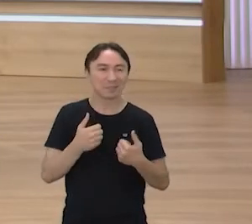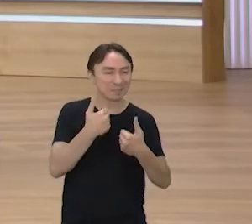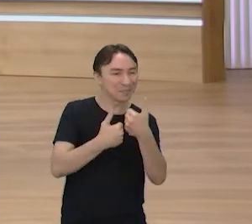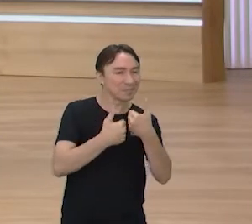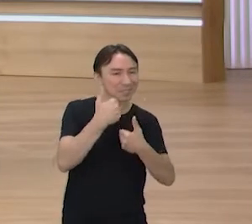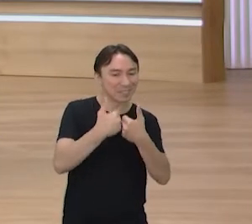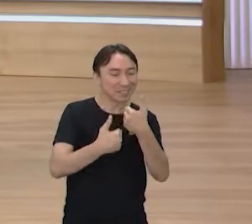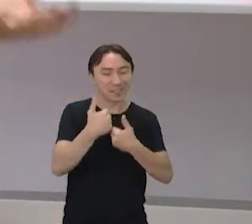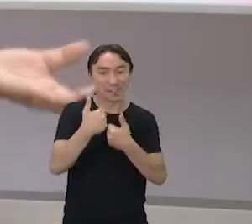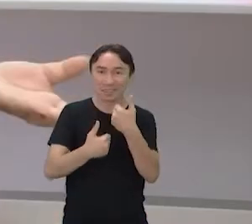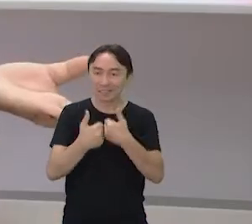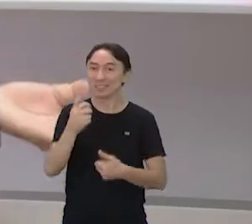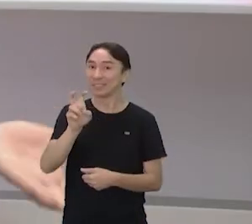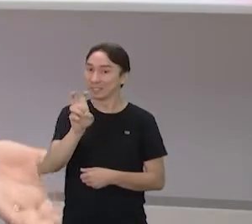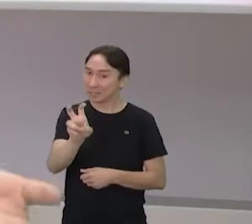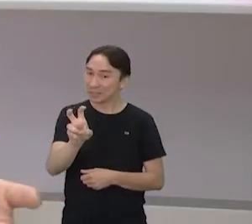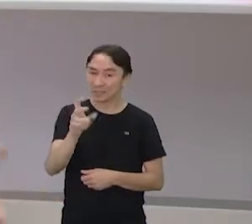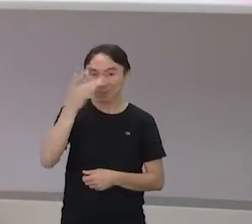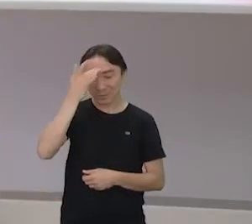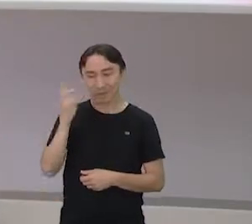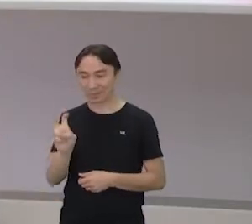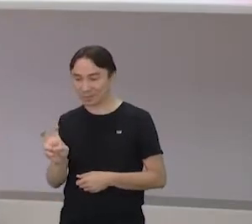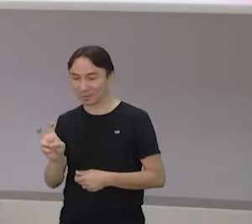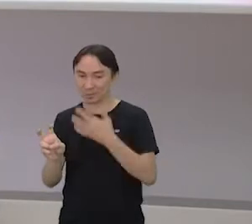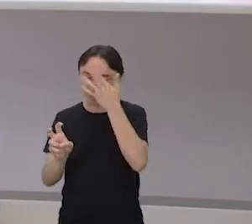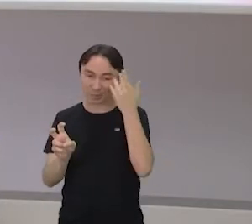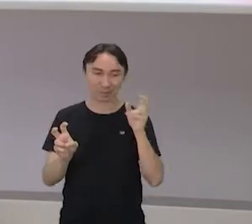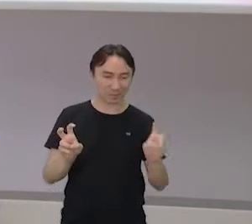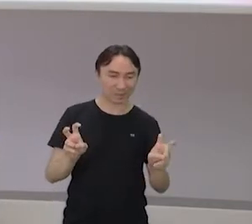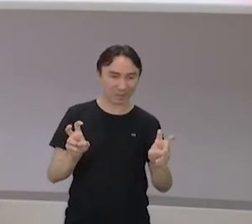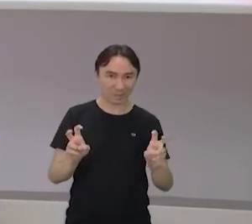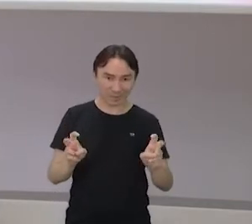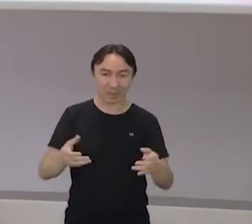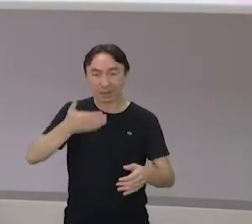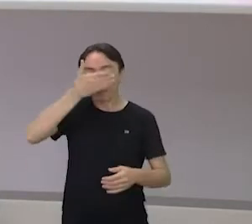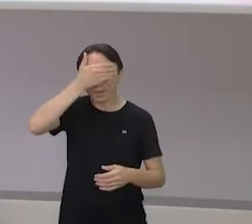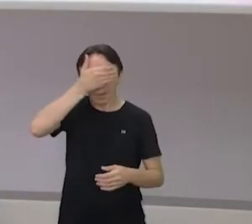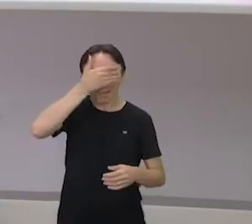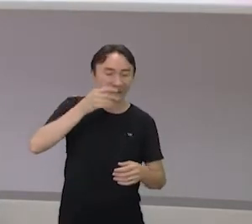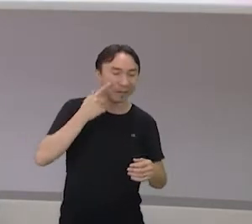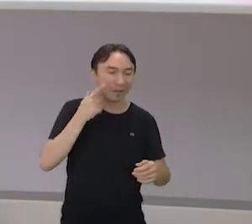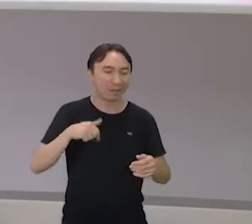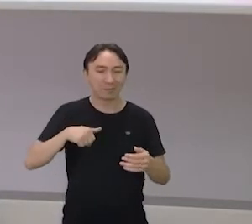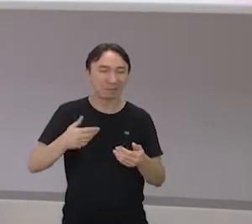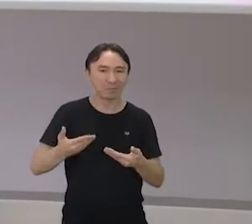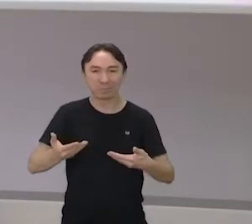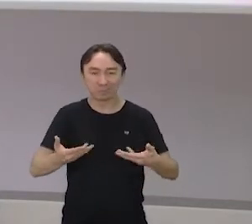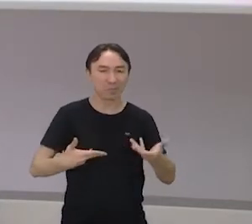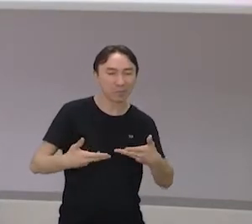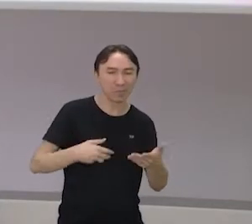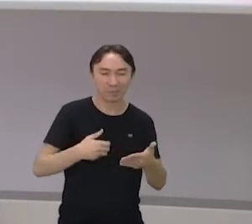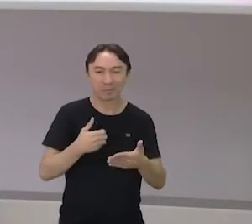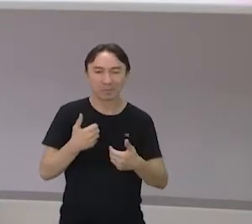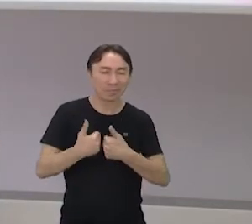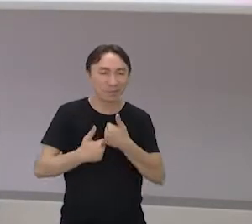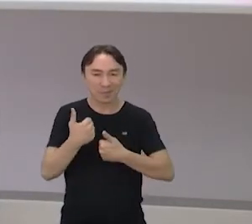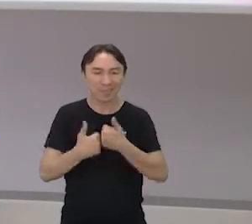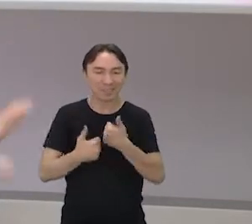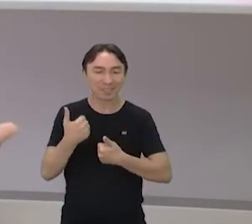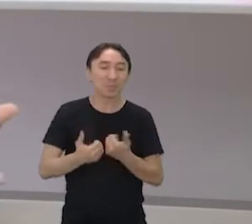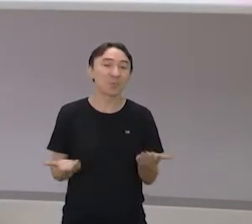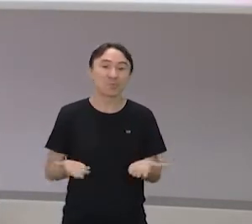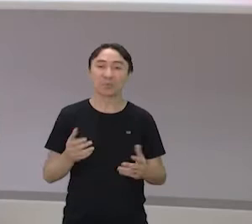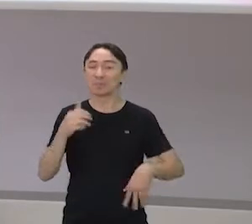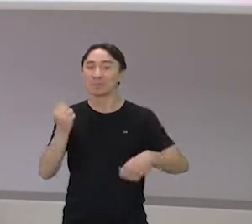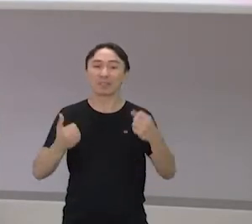Aula aí, que é uma modalidade paralímpica. Então, a gente hoje vai falar um pouquinho disso, do futebol, da mídia, da